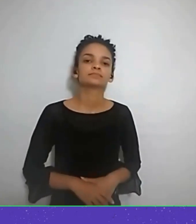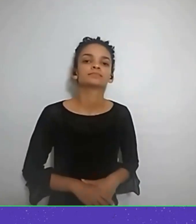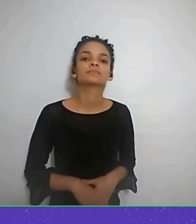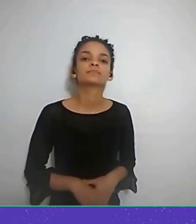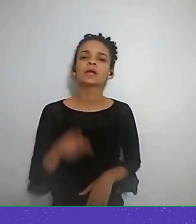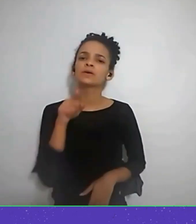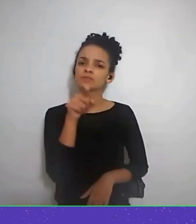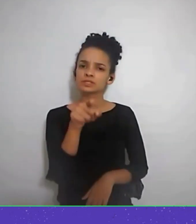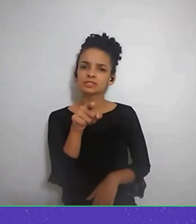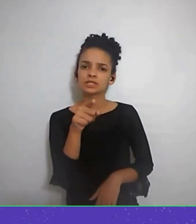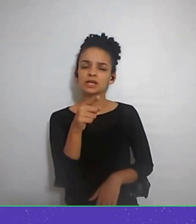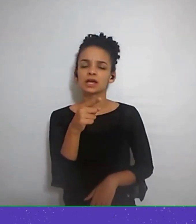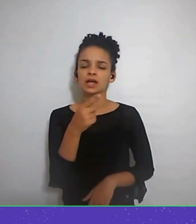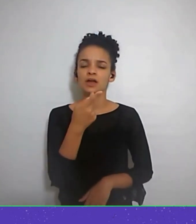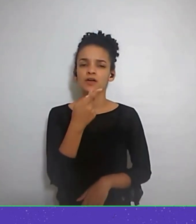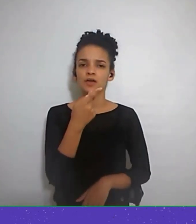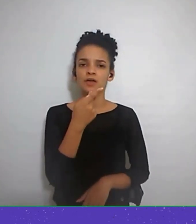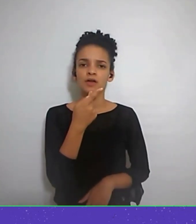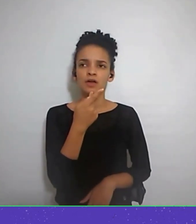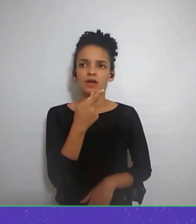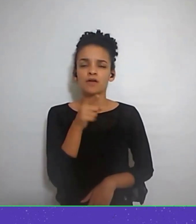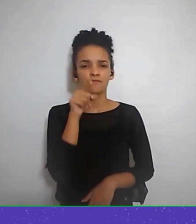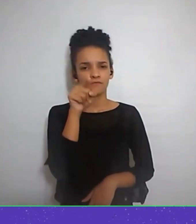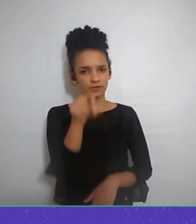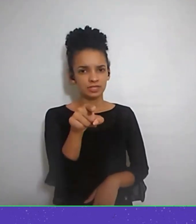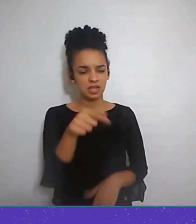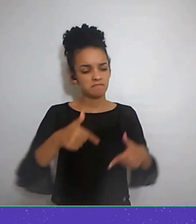dispuseram a tomar o jugo do Senhor.